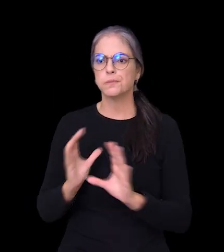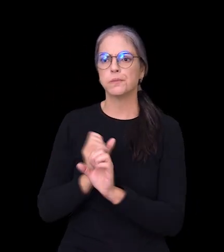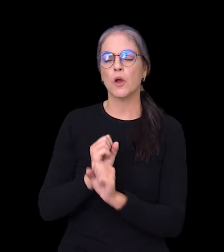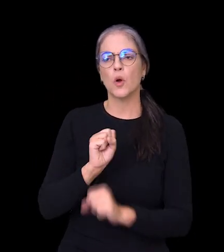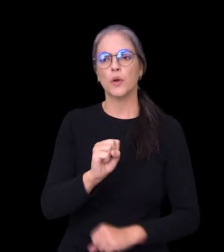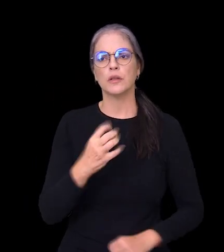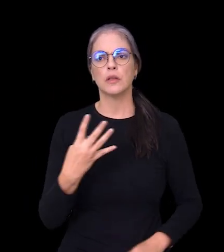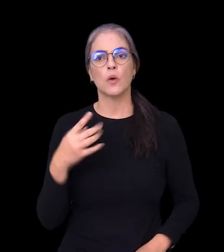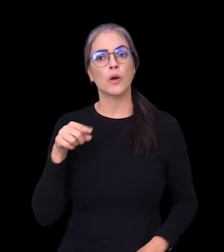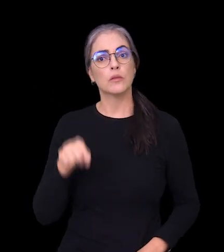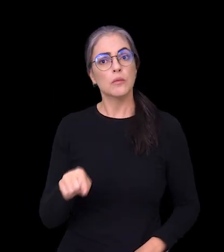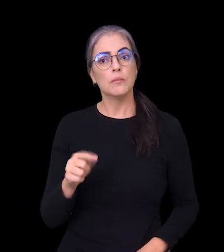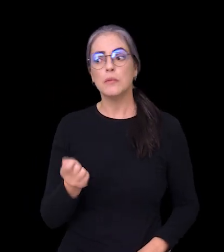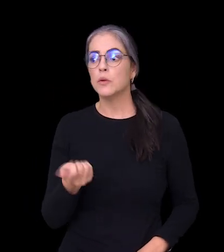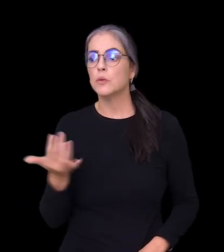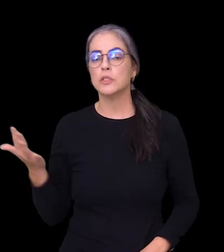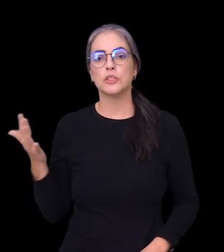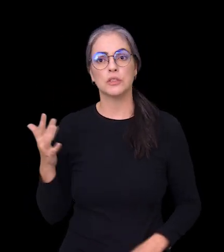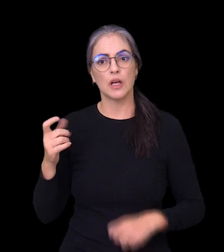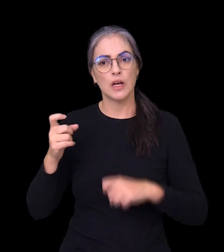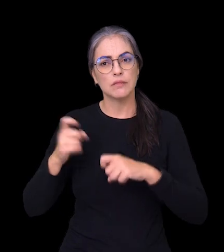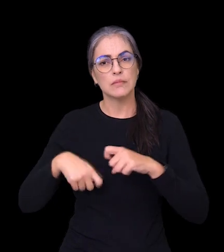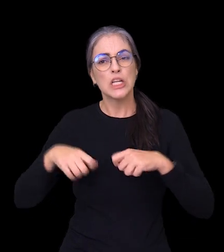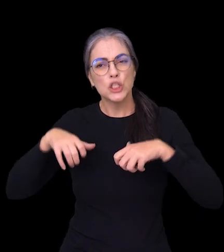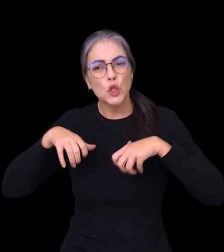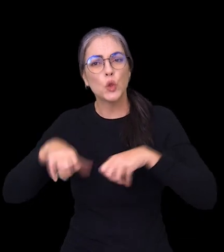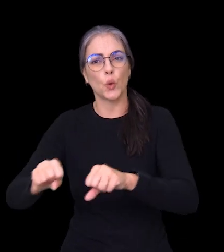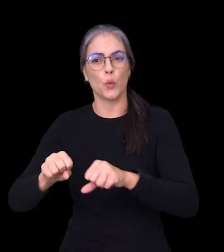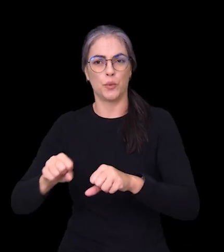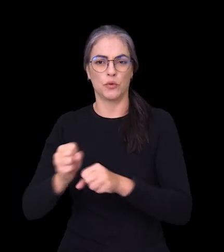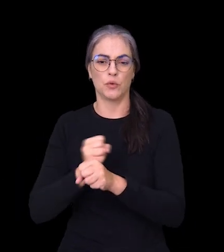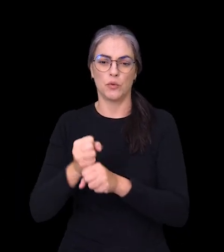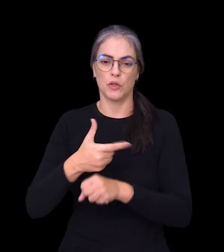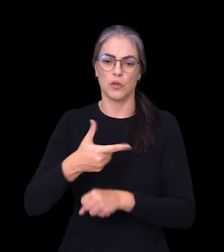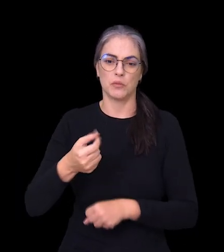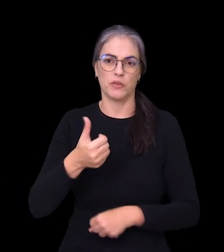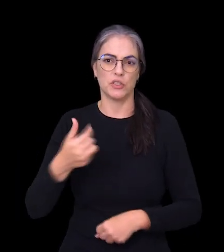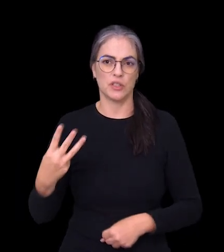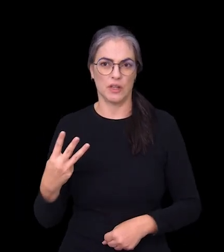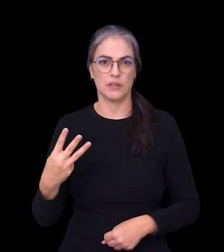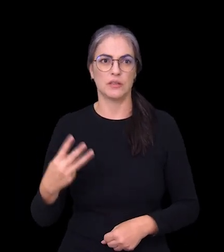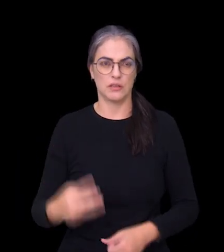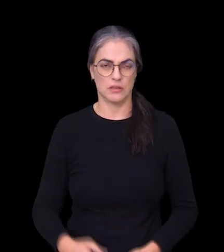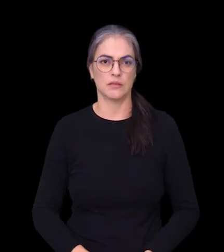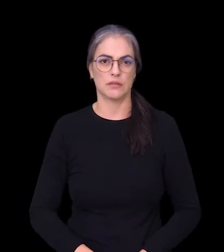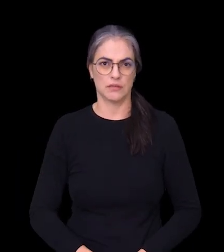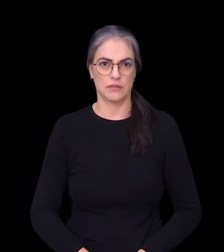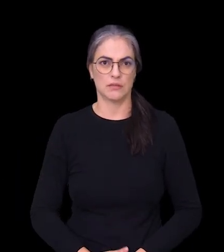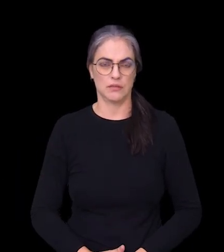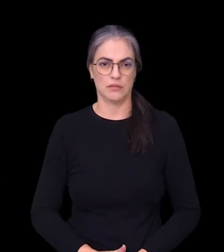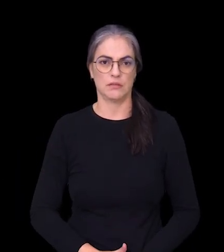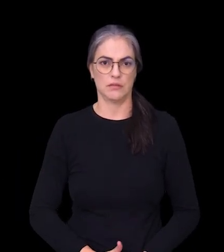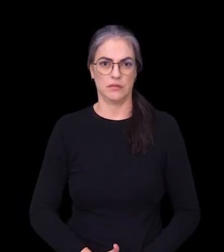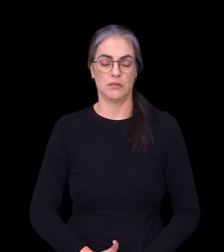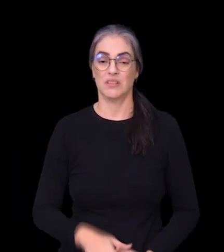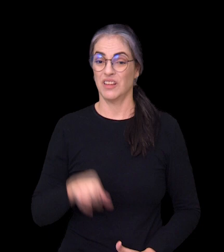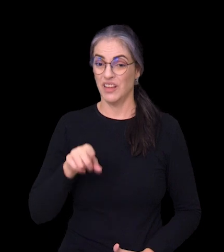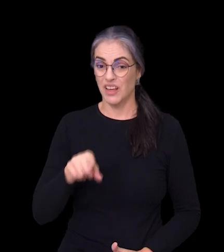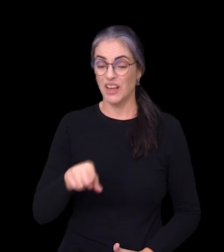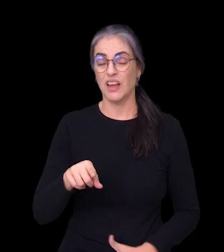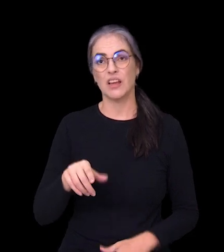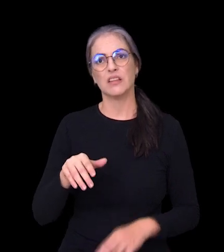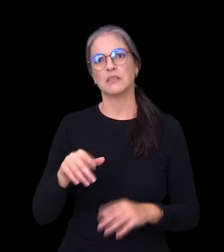mil casos de violência sexual de estupro, né, em 2023 no Brasil. E desses casos, mais da